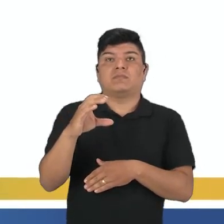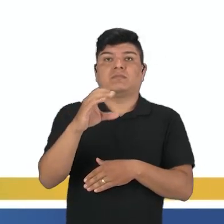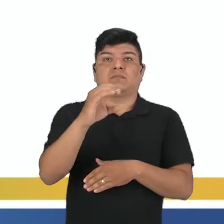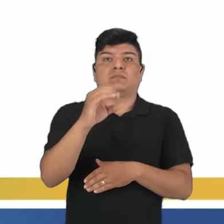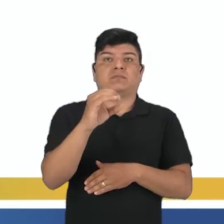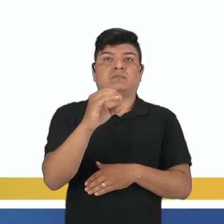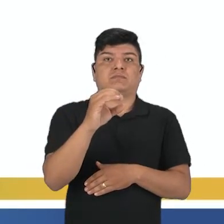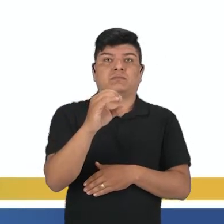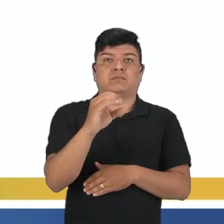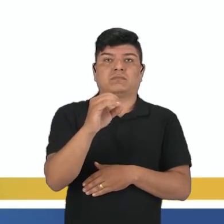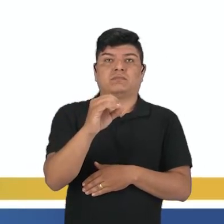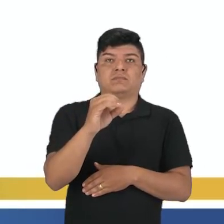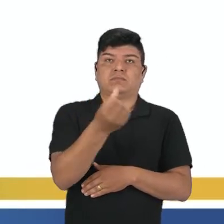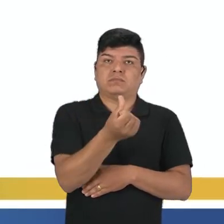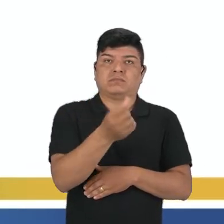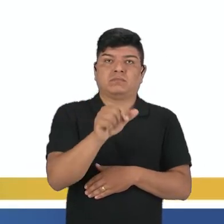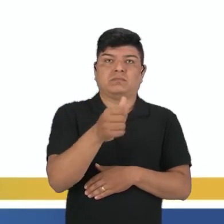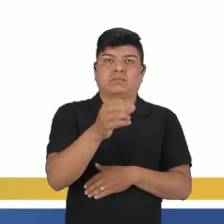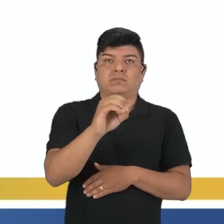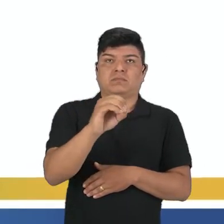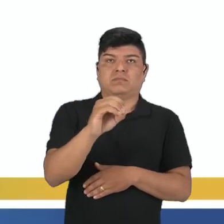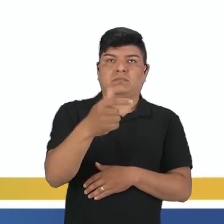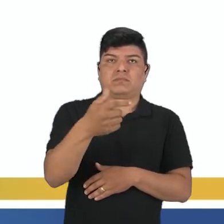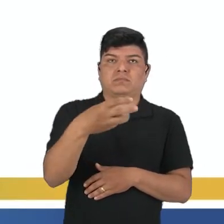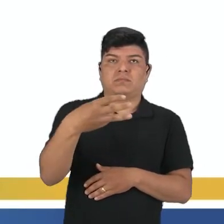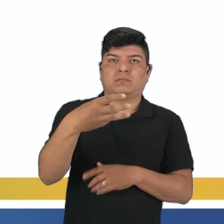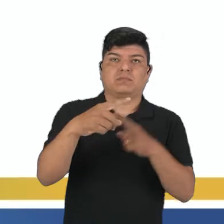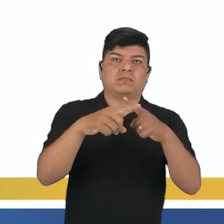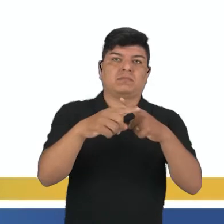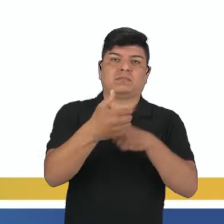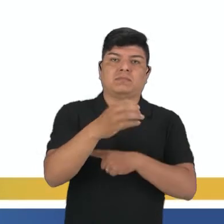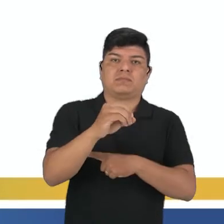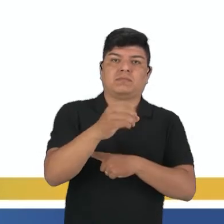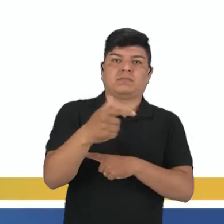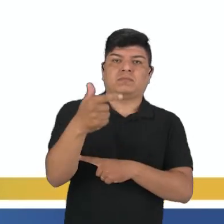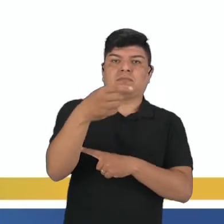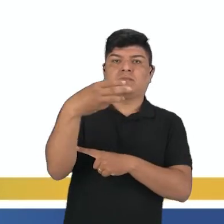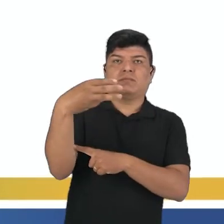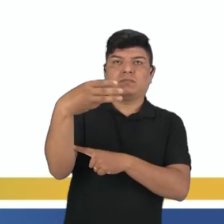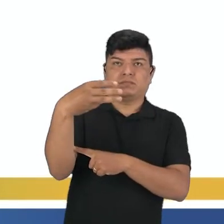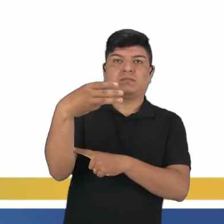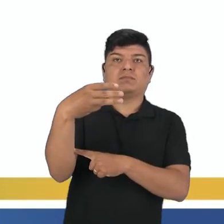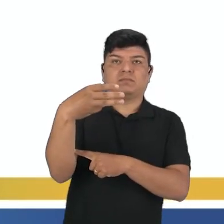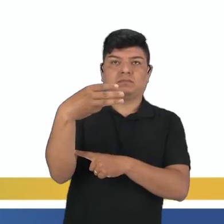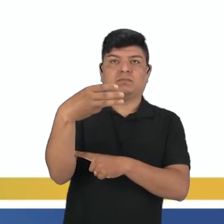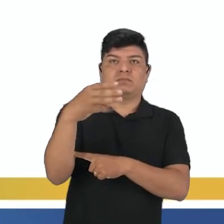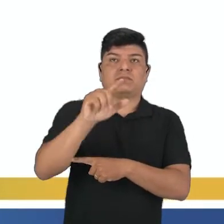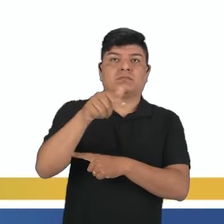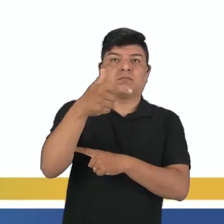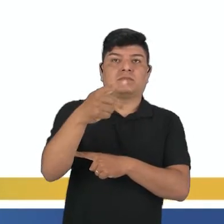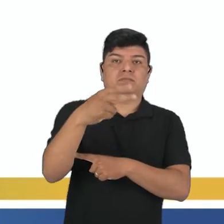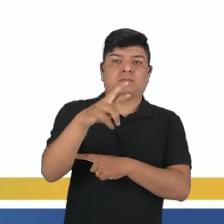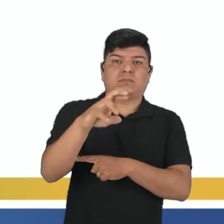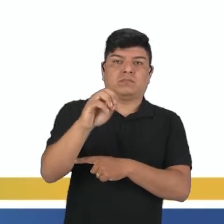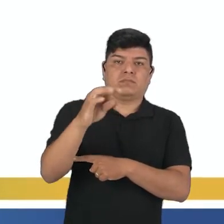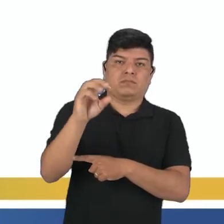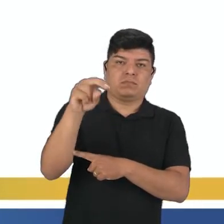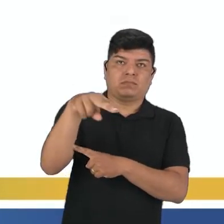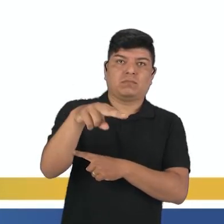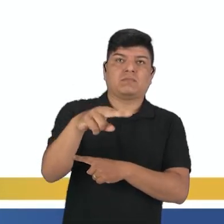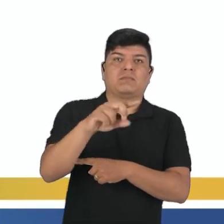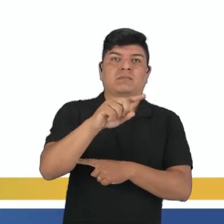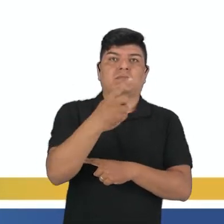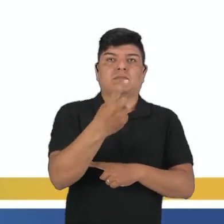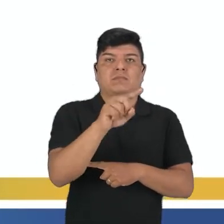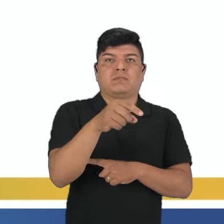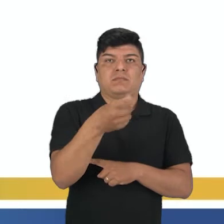6,023 multiplicado por 10 elevado a 23. A carga alimentar de um próton, ela é escrita como